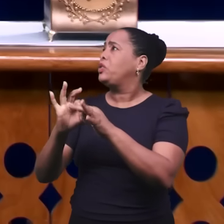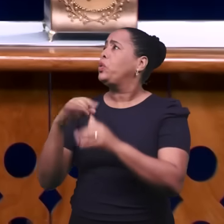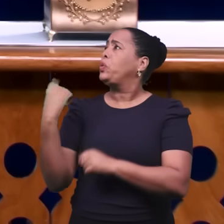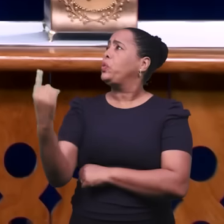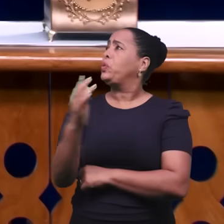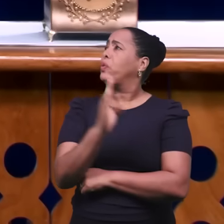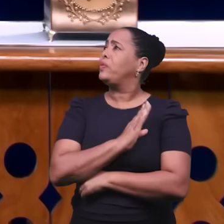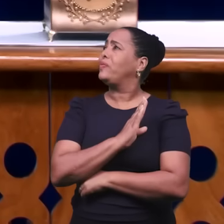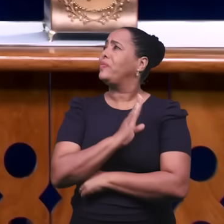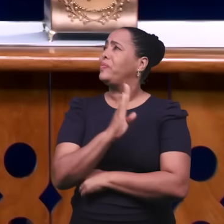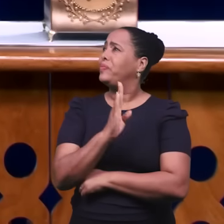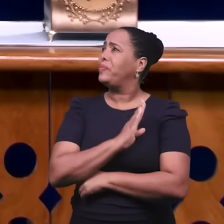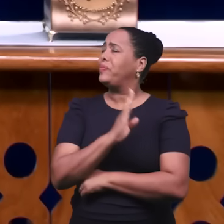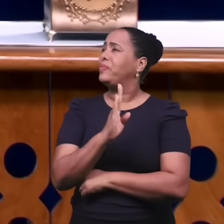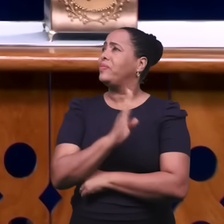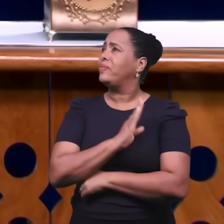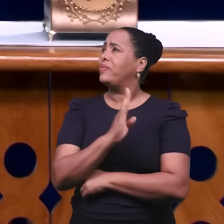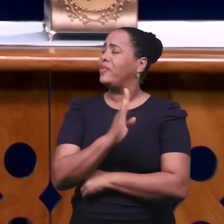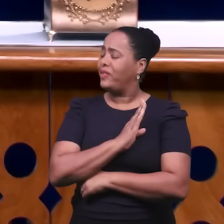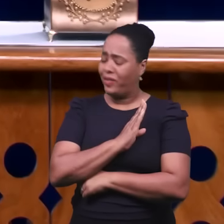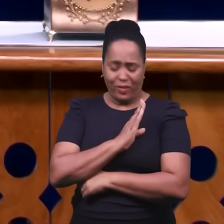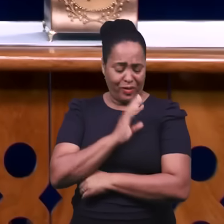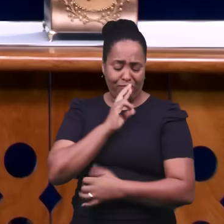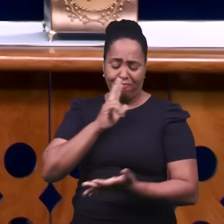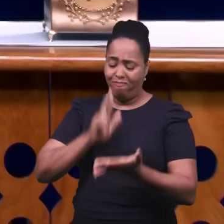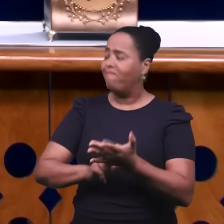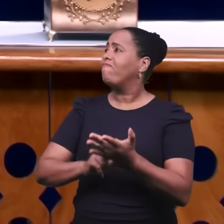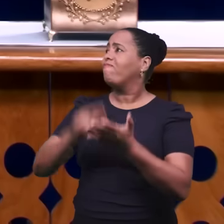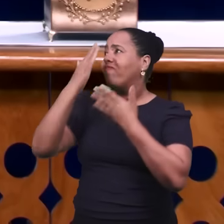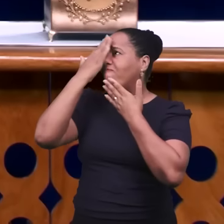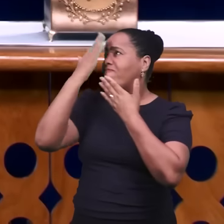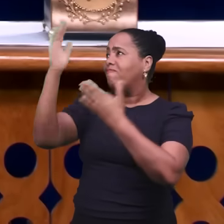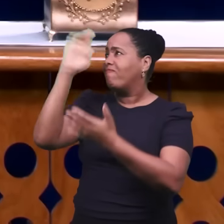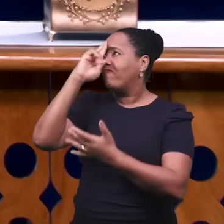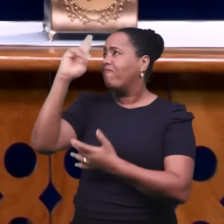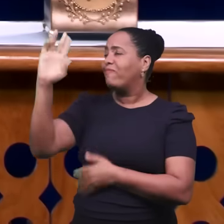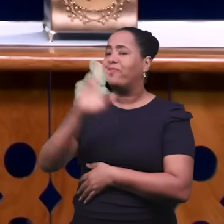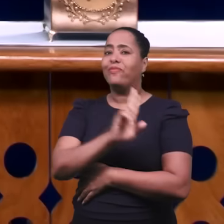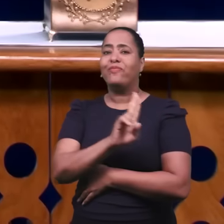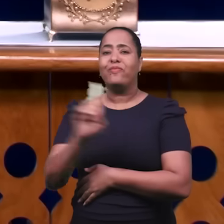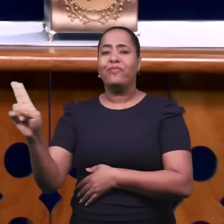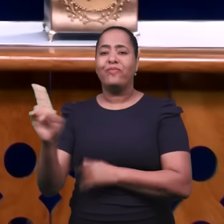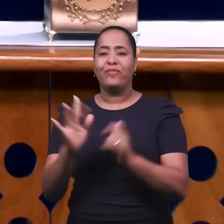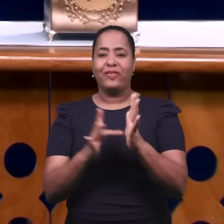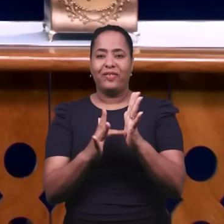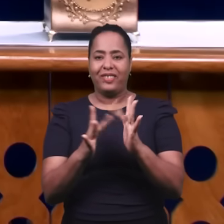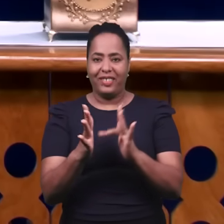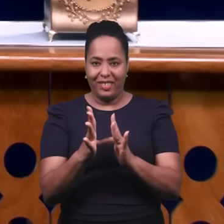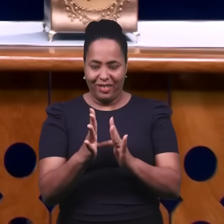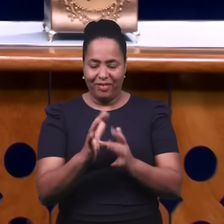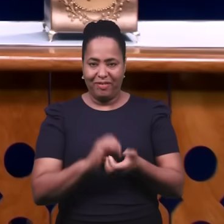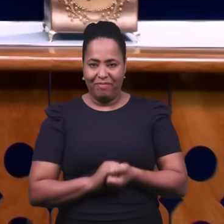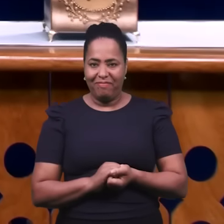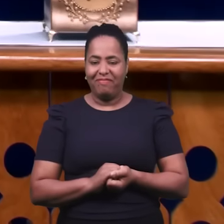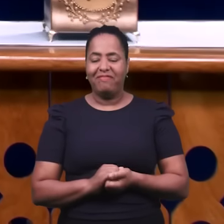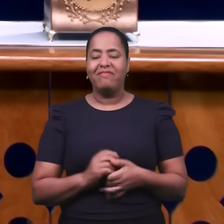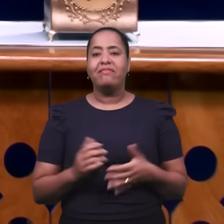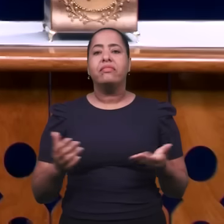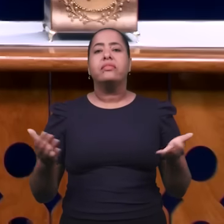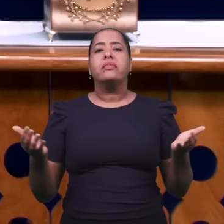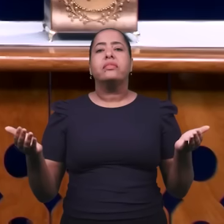coração seja uma fonte de gratidão a Ti, em nome de Jesus. Nós iremos